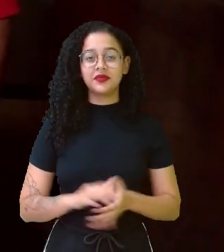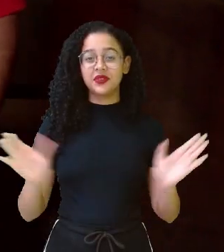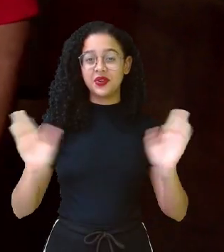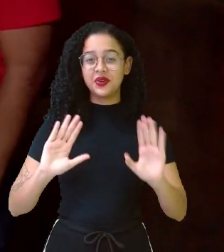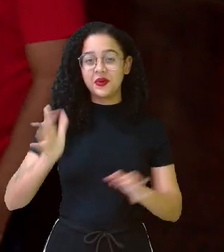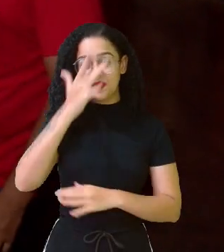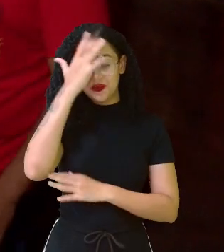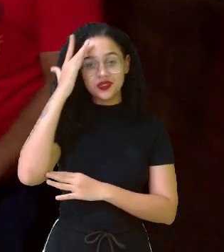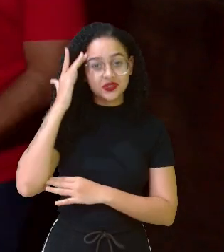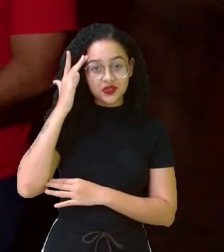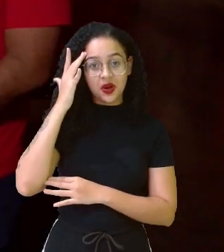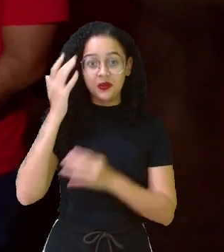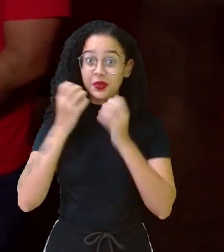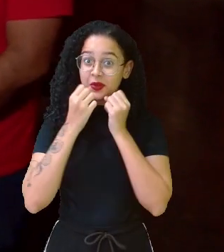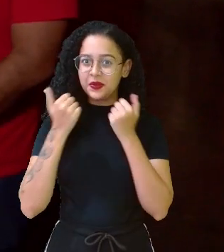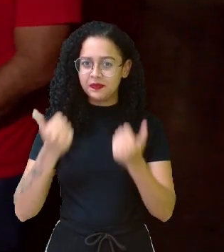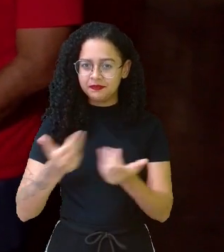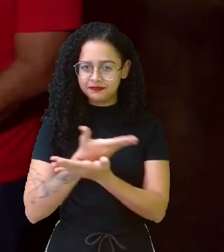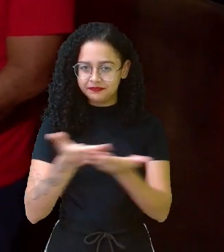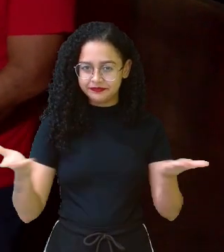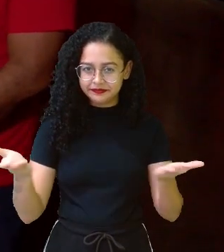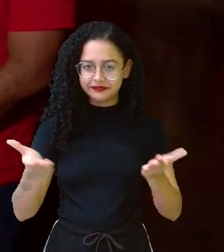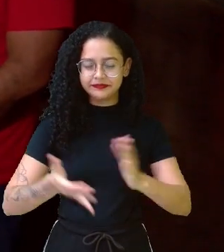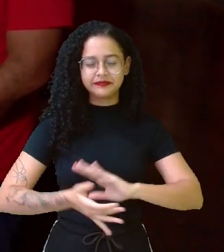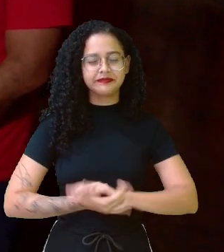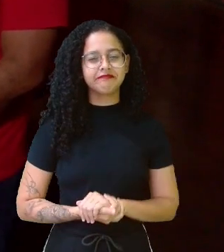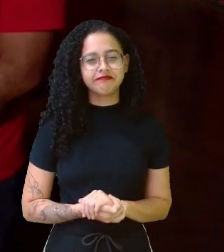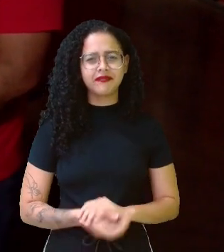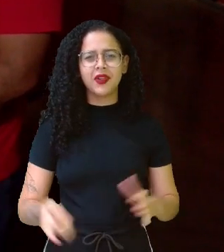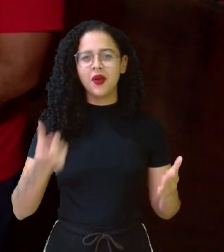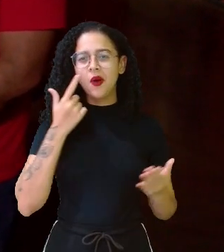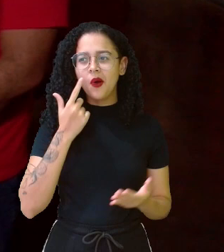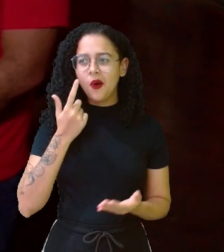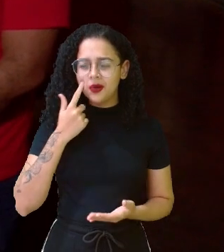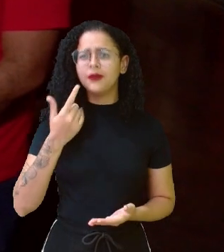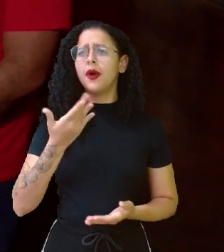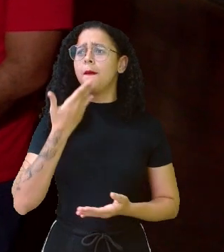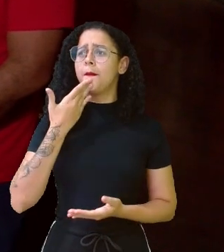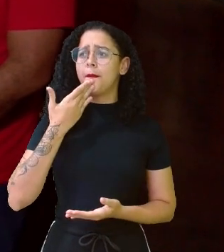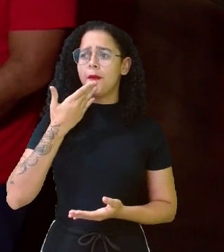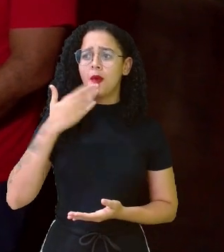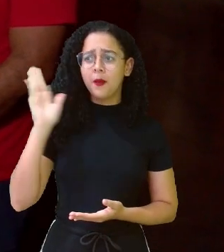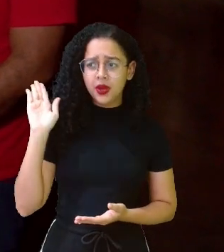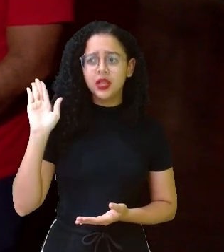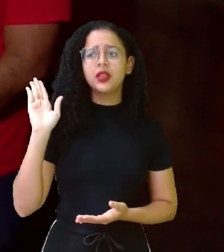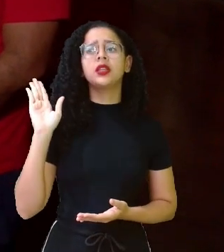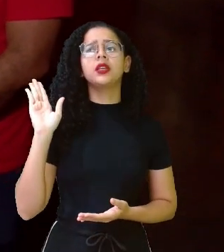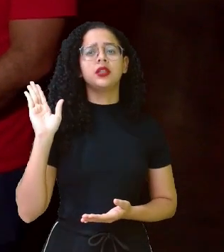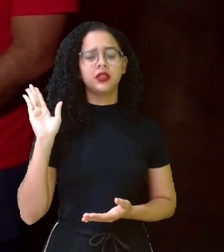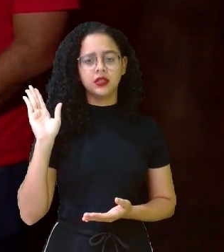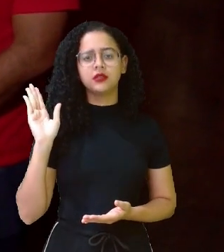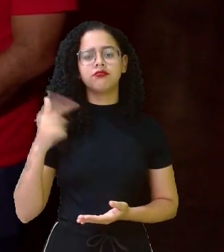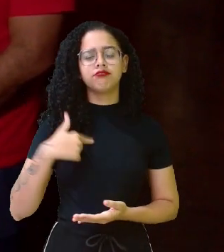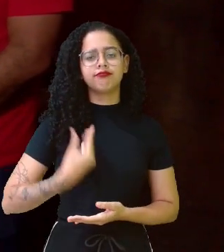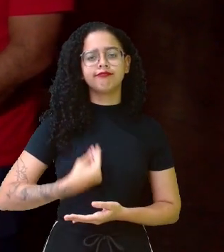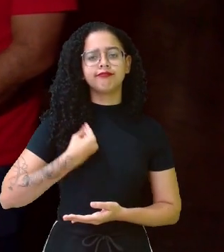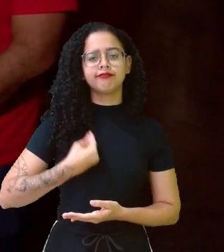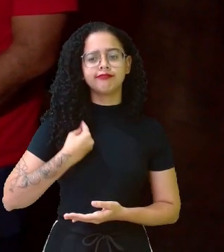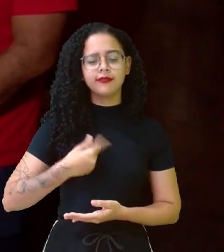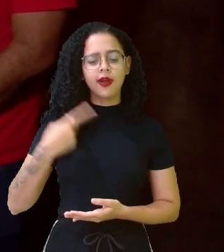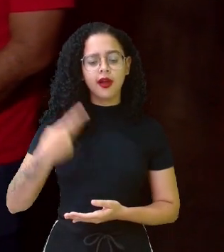aí, minha gente, como é que vocês estão? Olha, prometi e estou cumprindo, tá? A gente continua